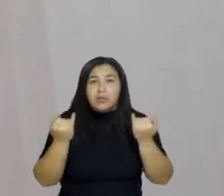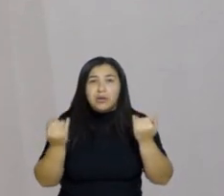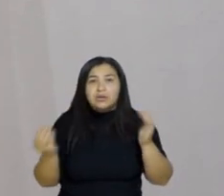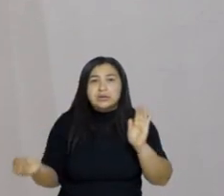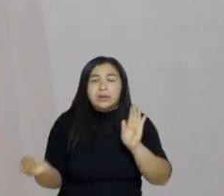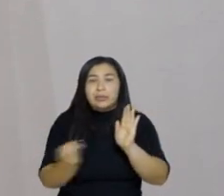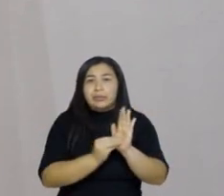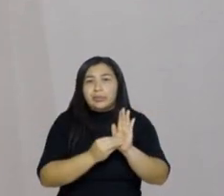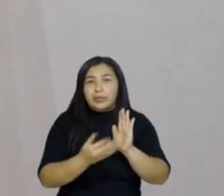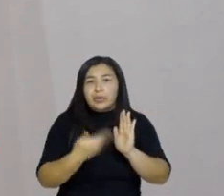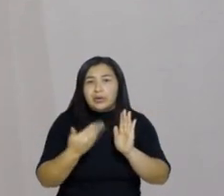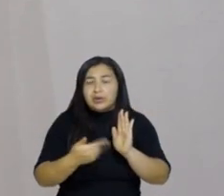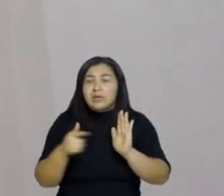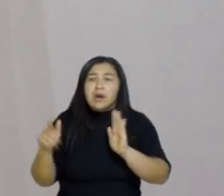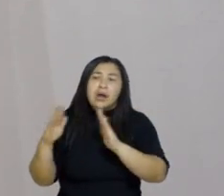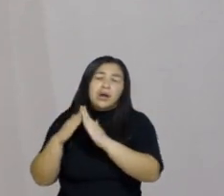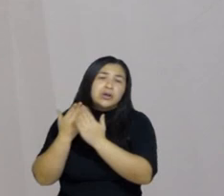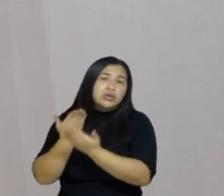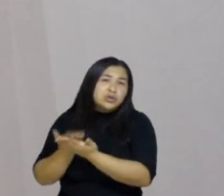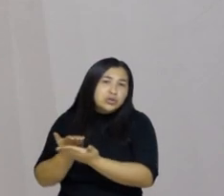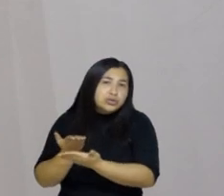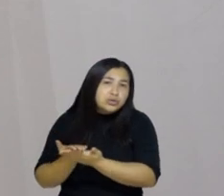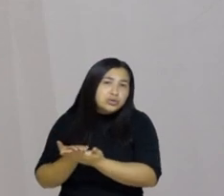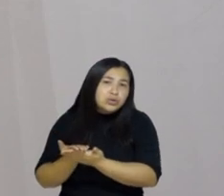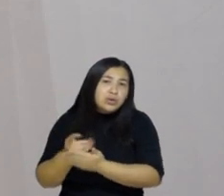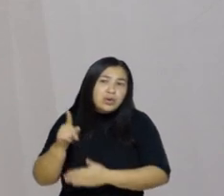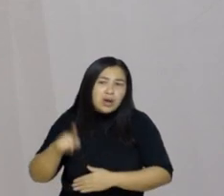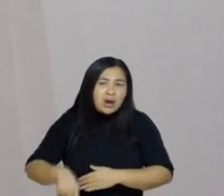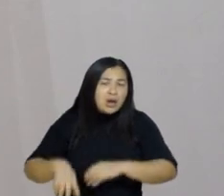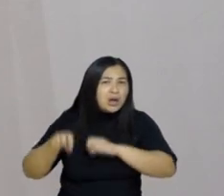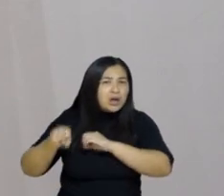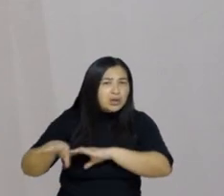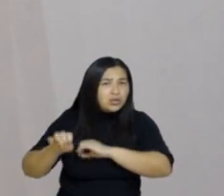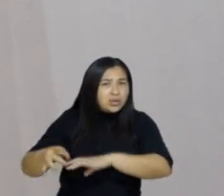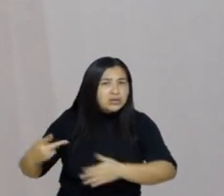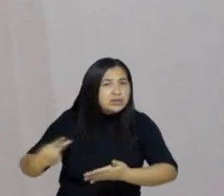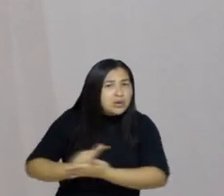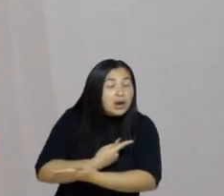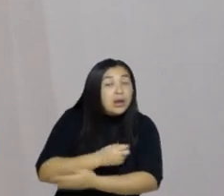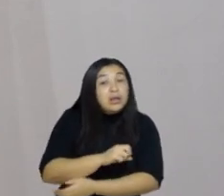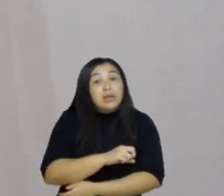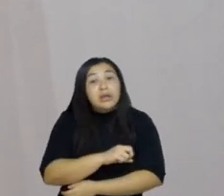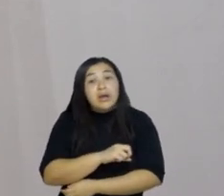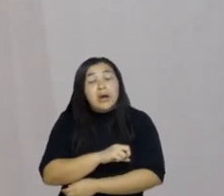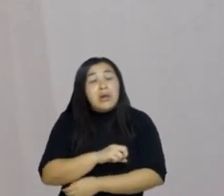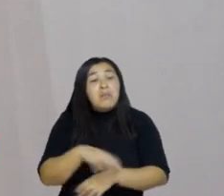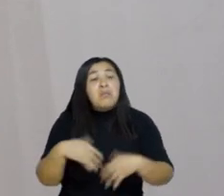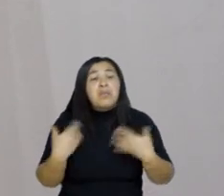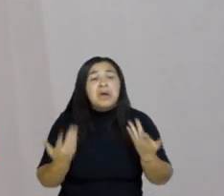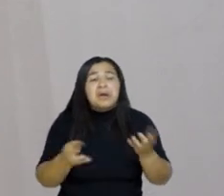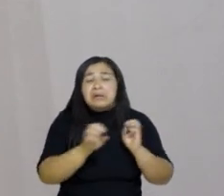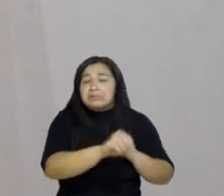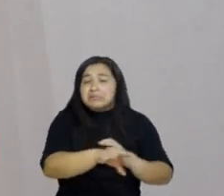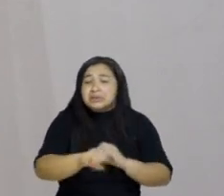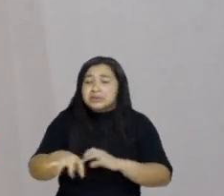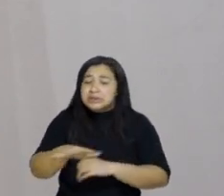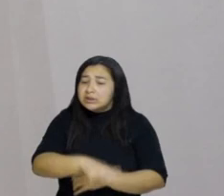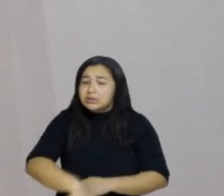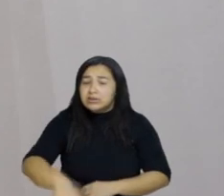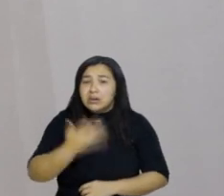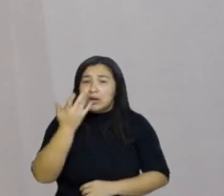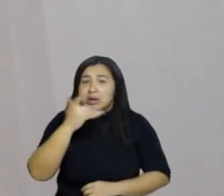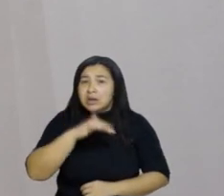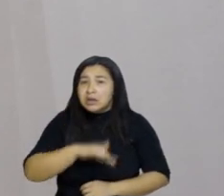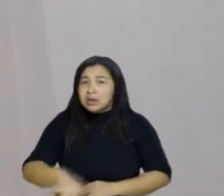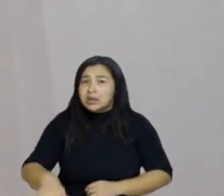escola está servindo para uma educação deturpada? Ou qual ensino está sendo dado na escola? Tem que preservar as